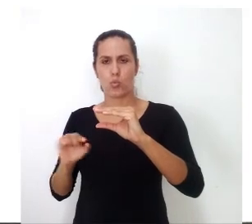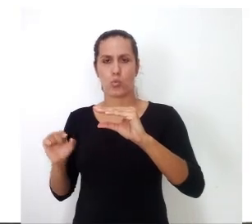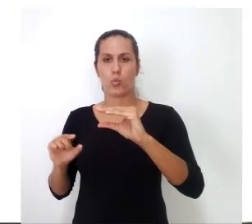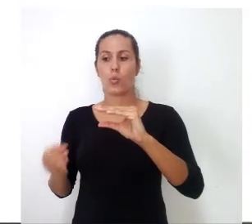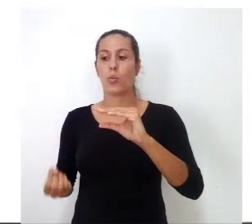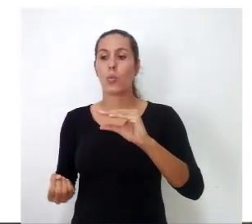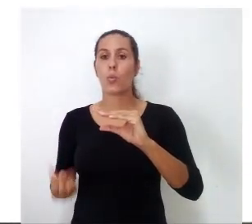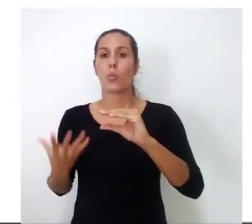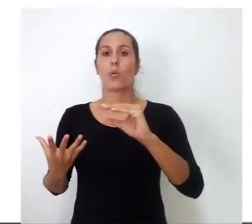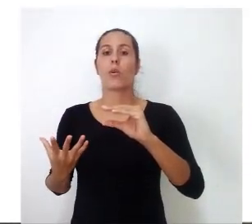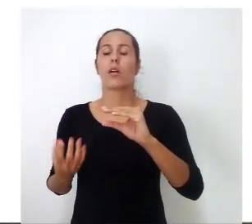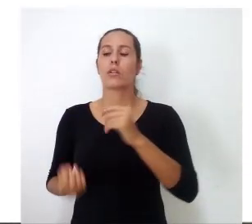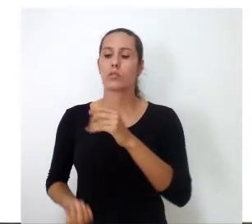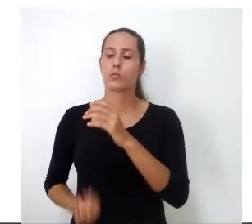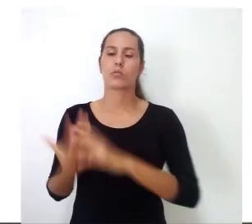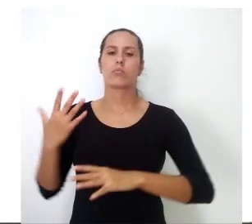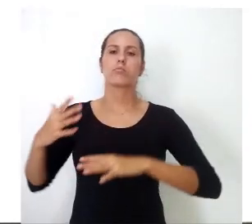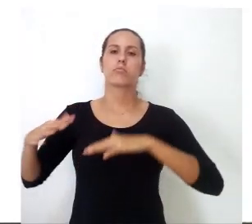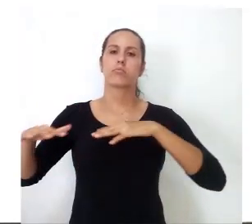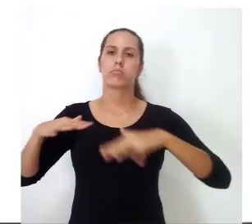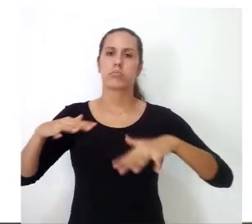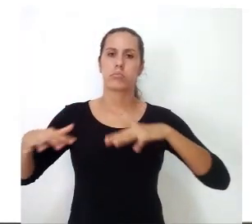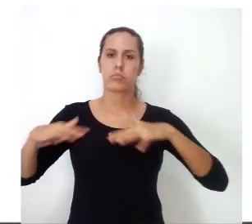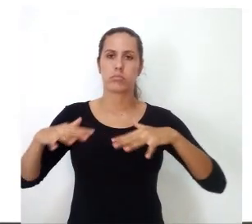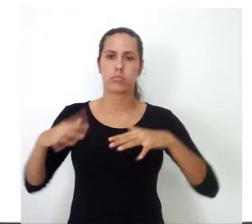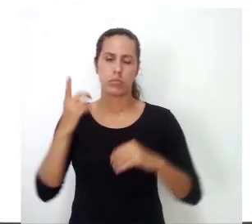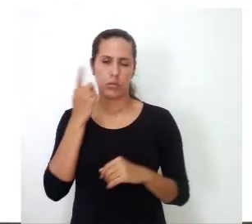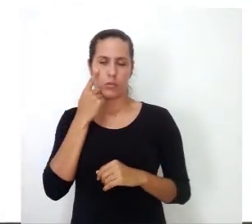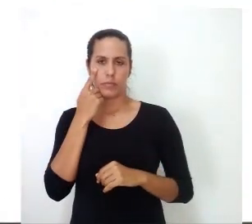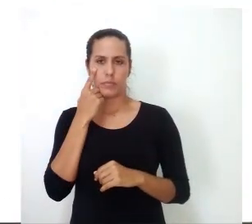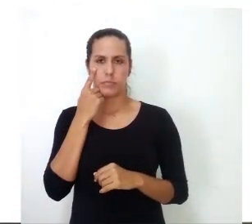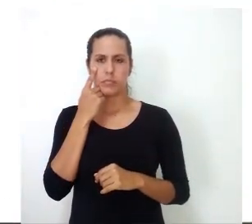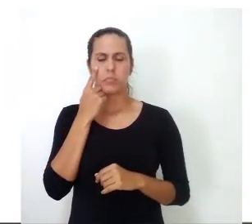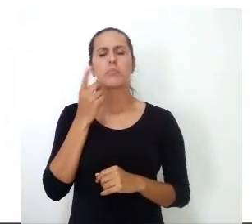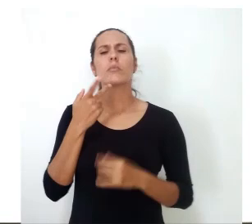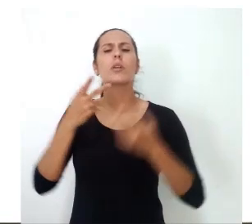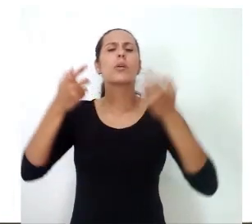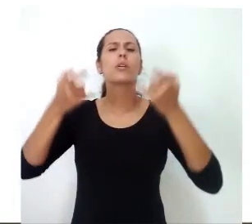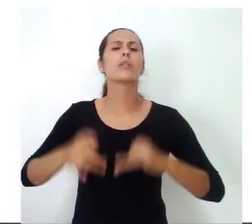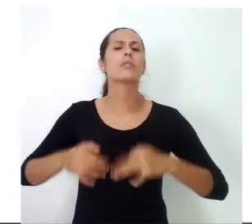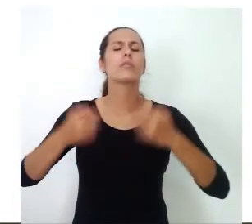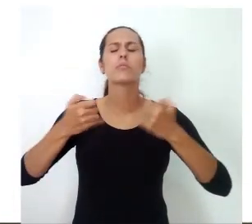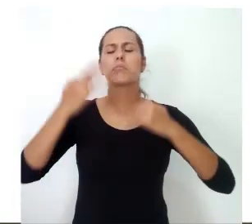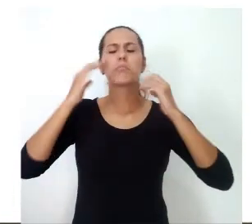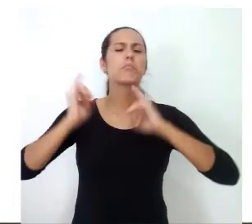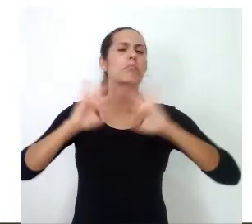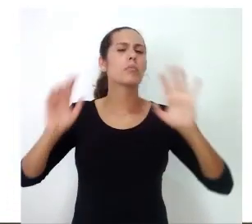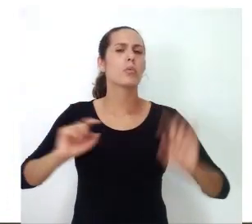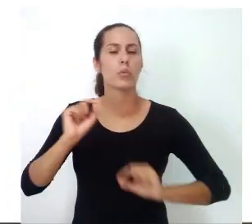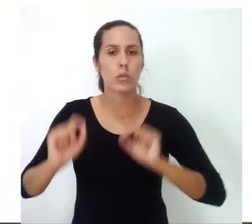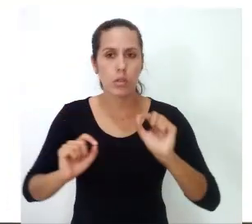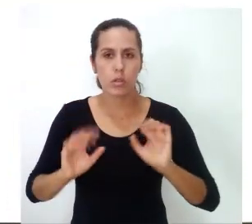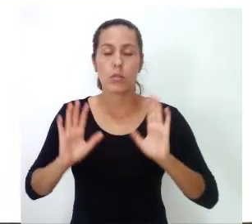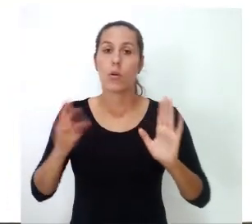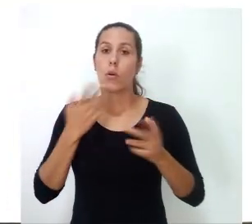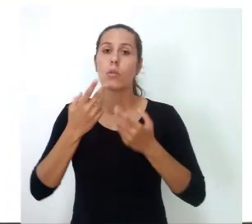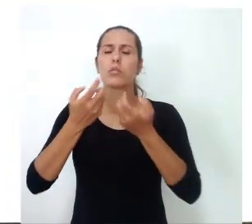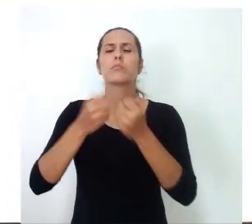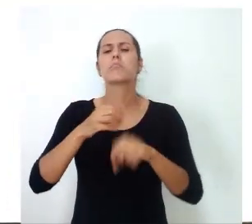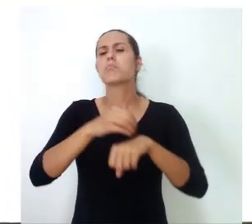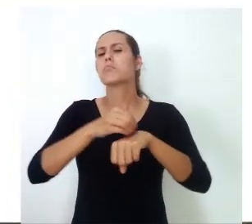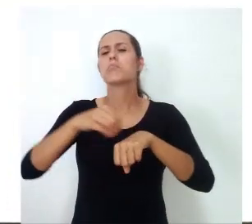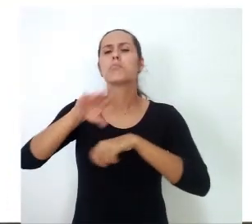vai dar origem ao deslocamento. Vamos lá, o que é que Dantas quis passar para vocês hoje? Dantas quis